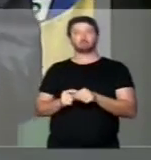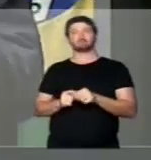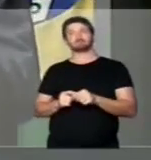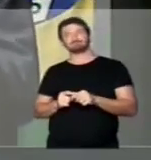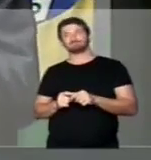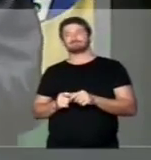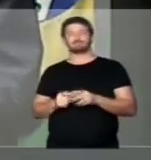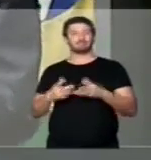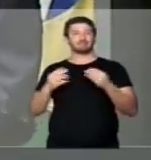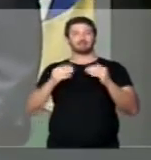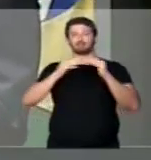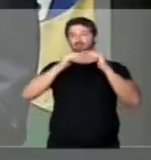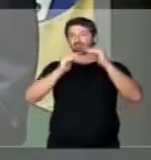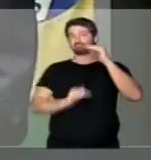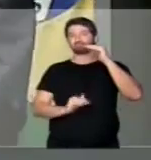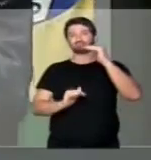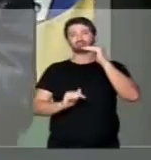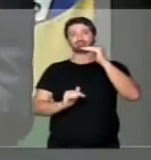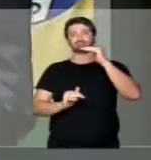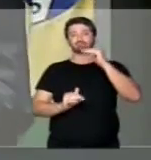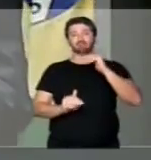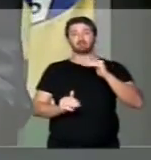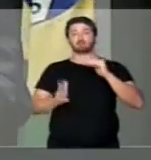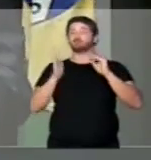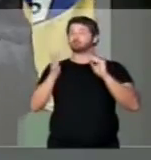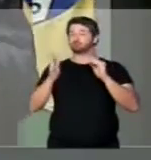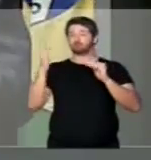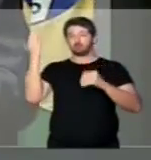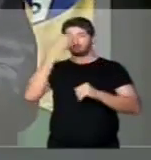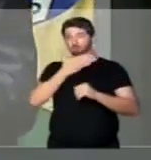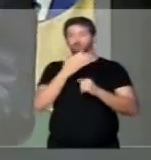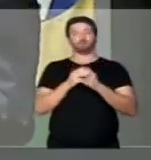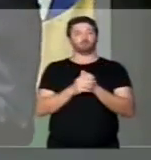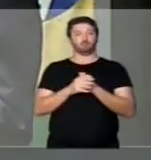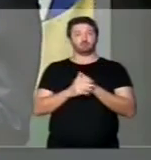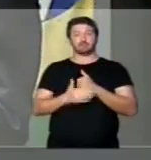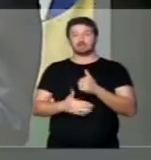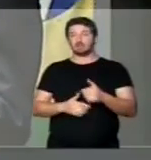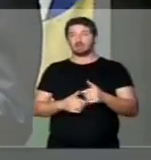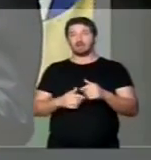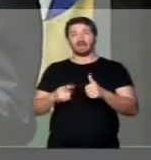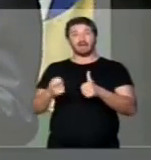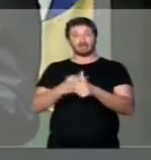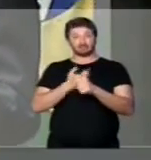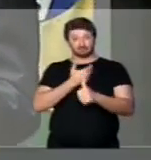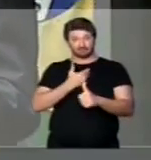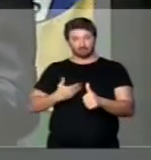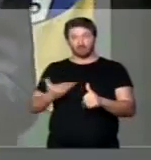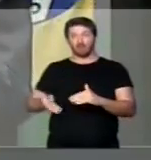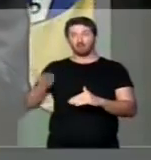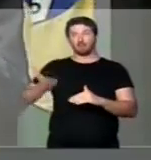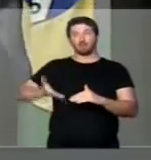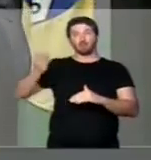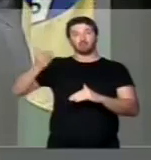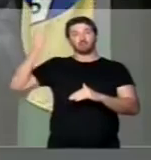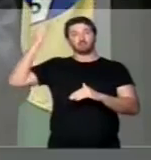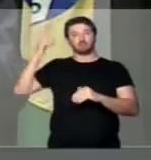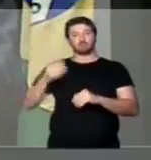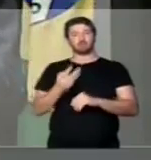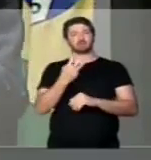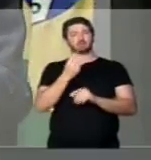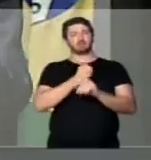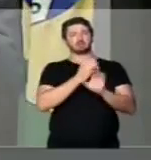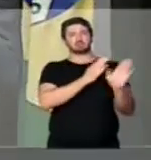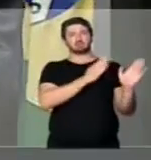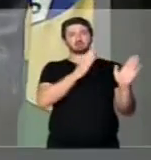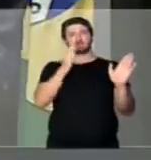estiveram tão desequilibradas, como mostra o forte crescimento da dívida pública, que em apenas 3